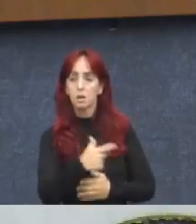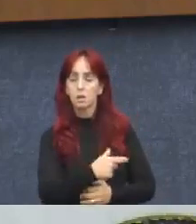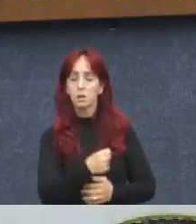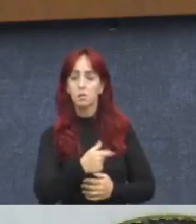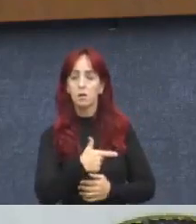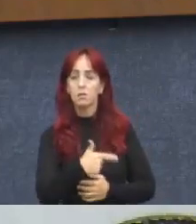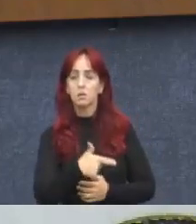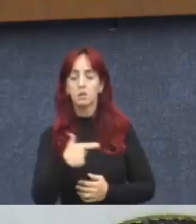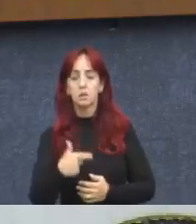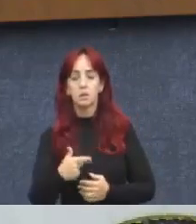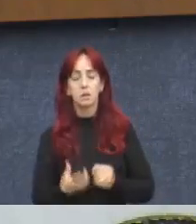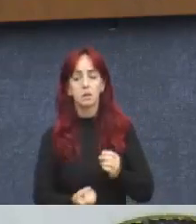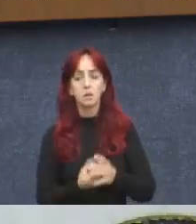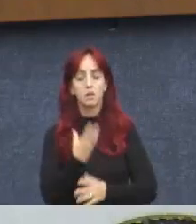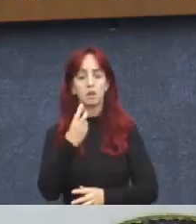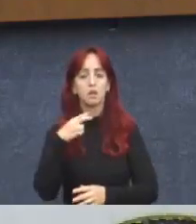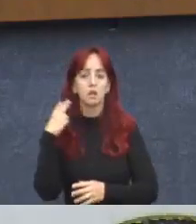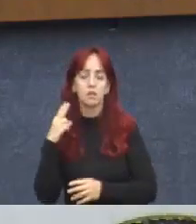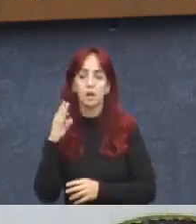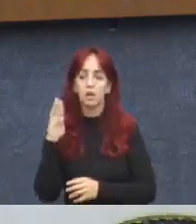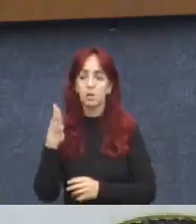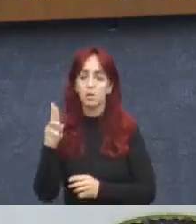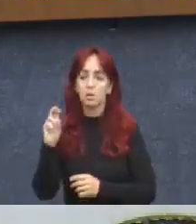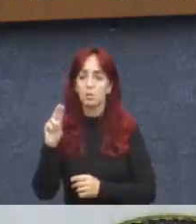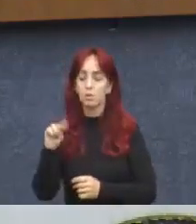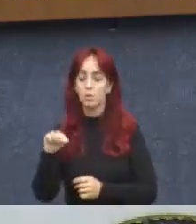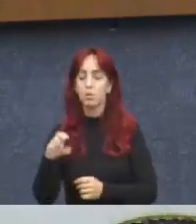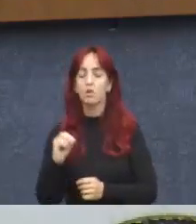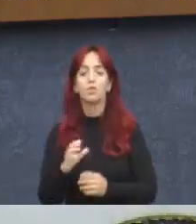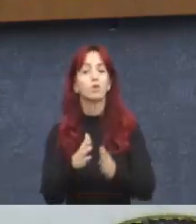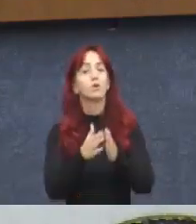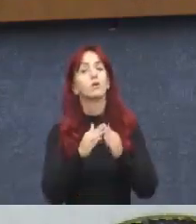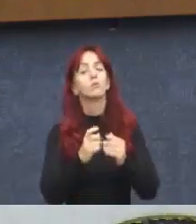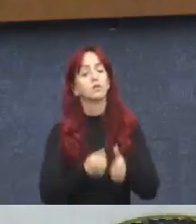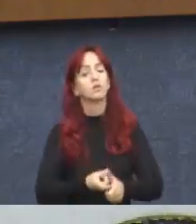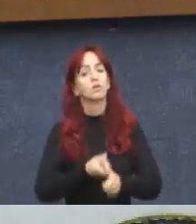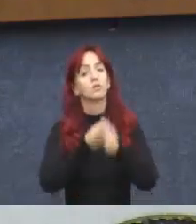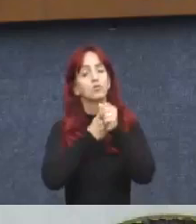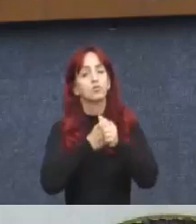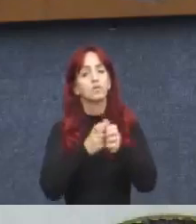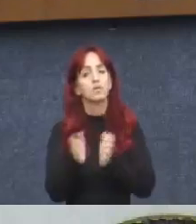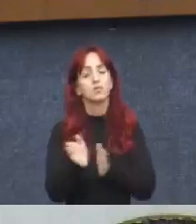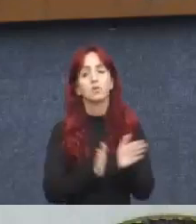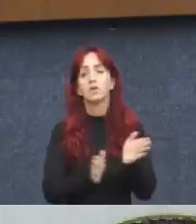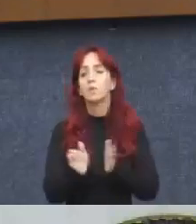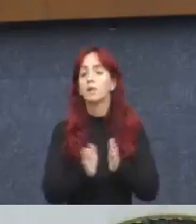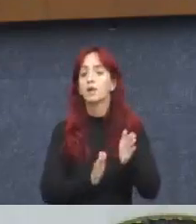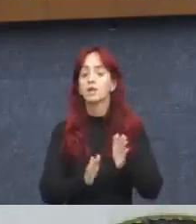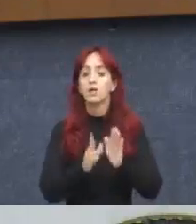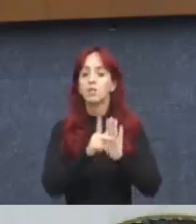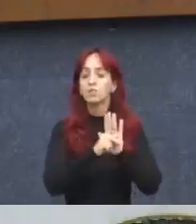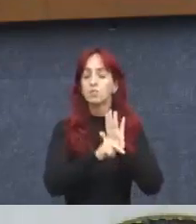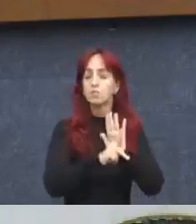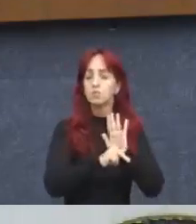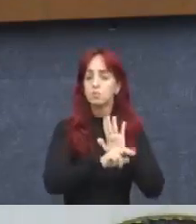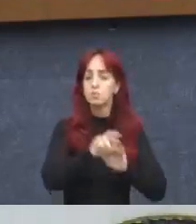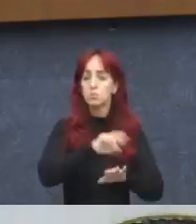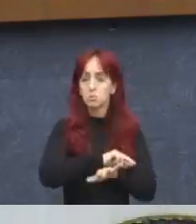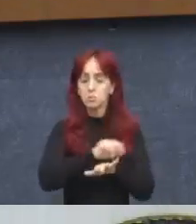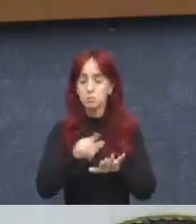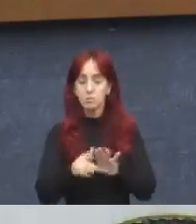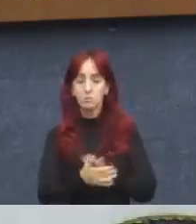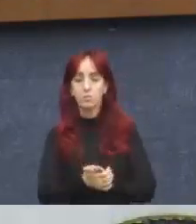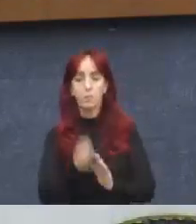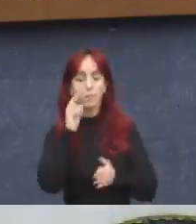de autoria do vereador Bruno Miranda, que solicitou a suspensão de tramitação dos referidos projetos.